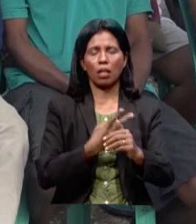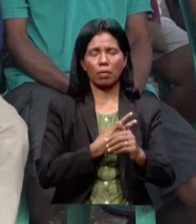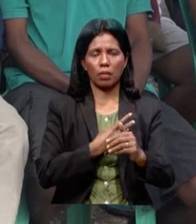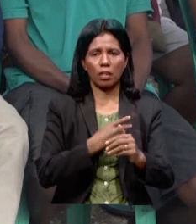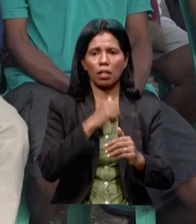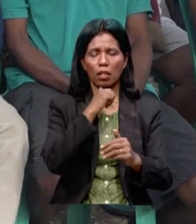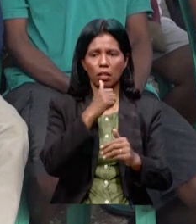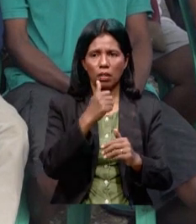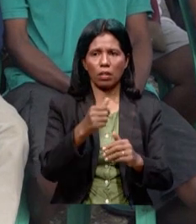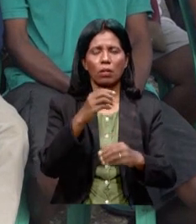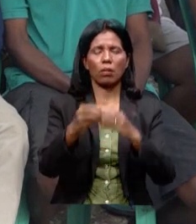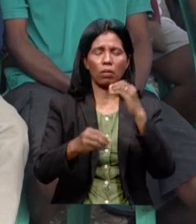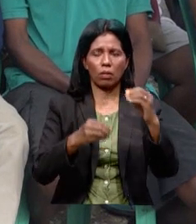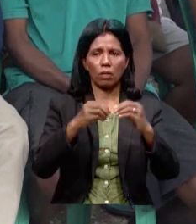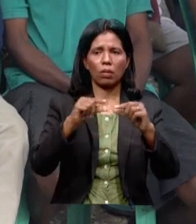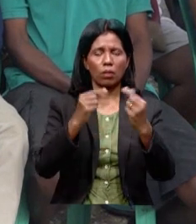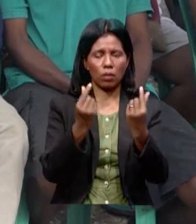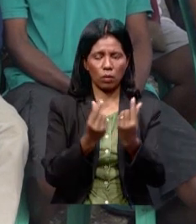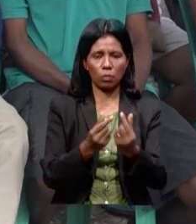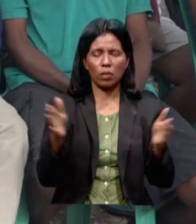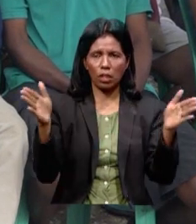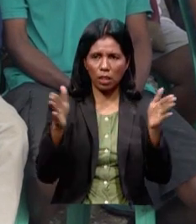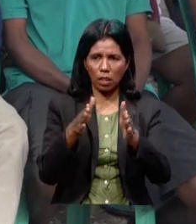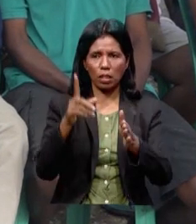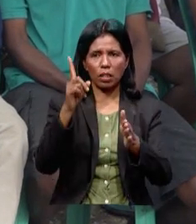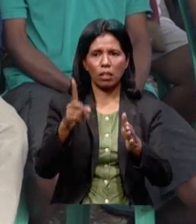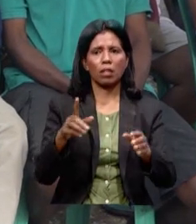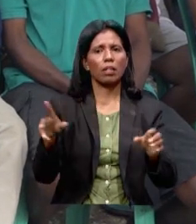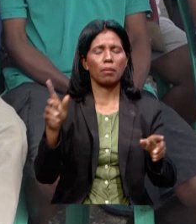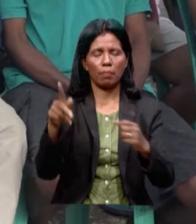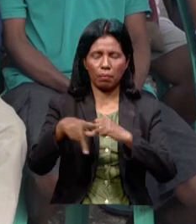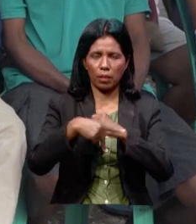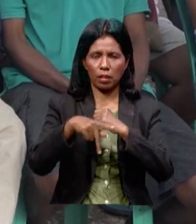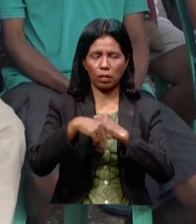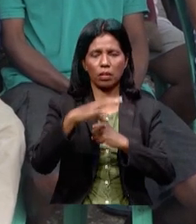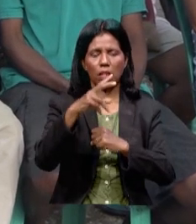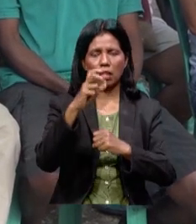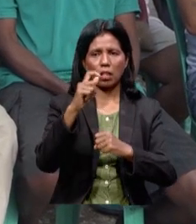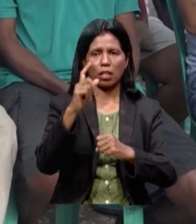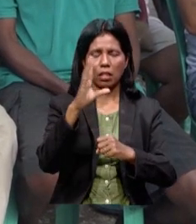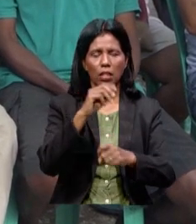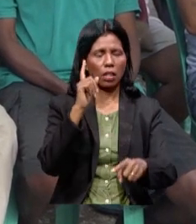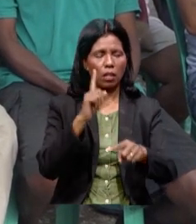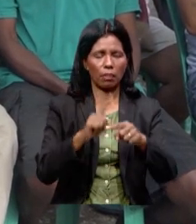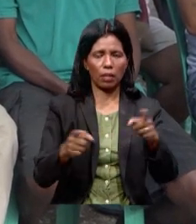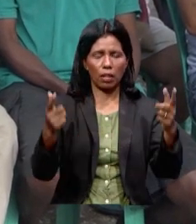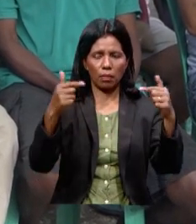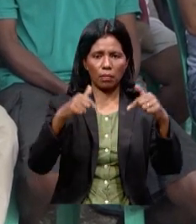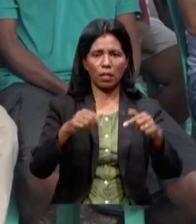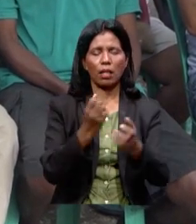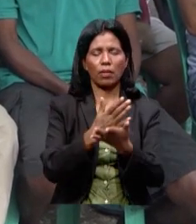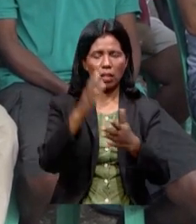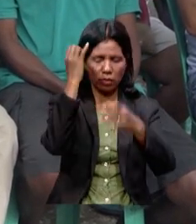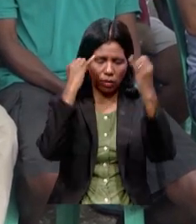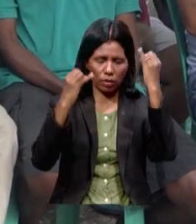lamentação relaciona o grupo Kik idane B, bando Partido CNRT, la bele halo consolidação política e a